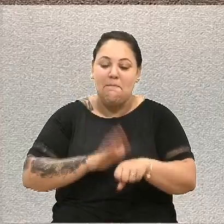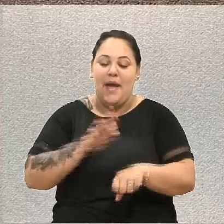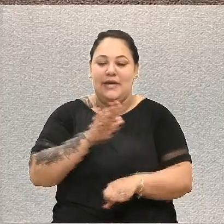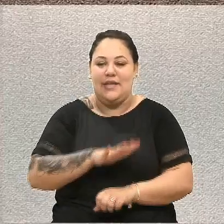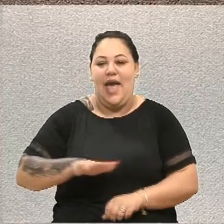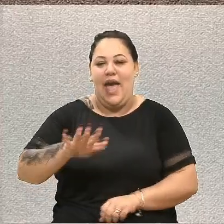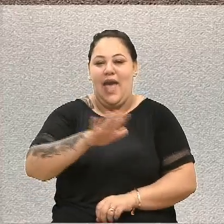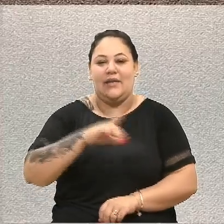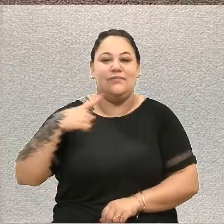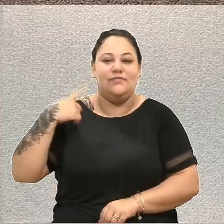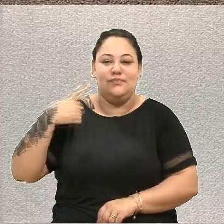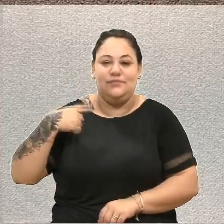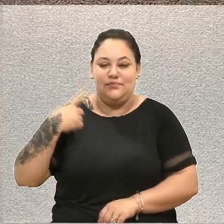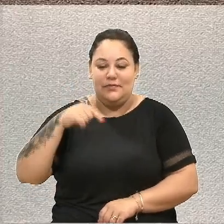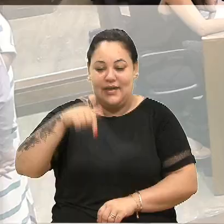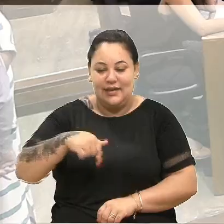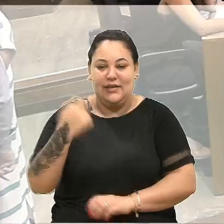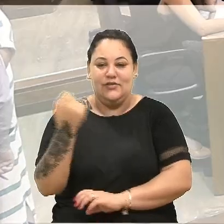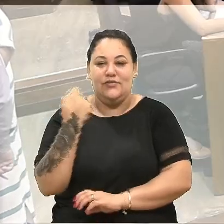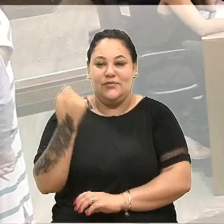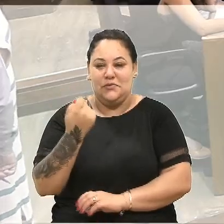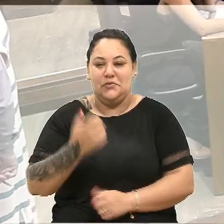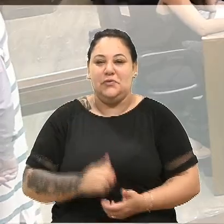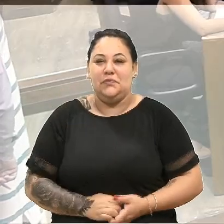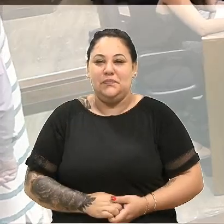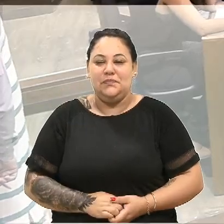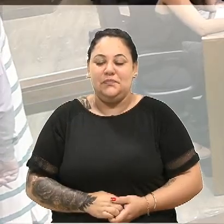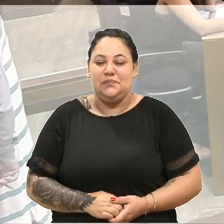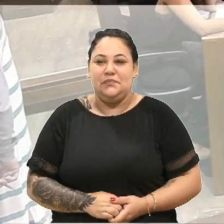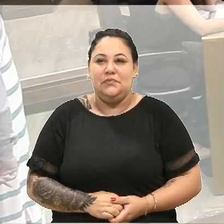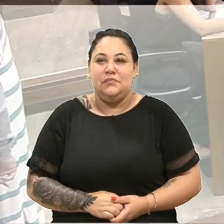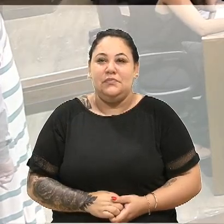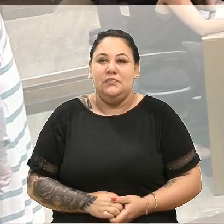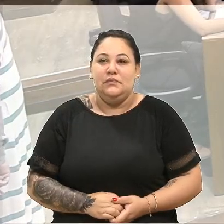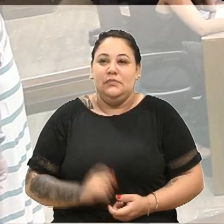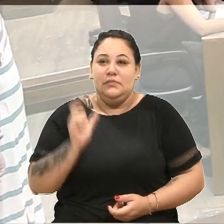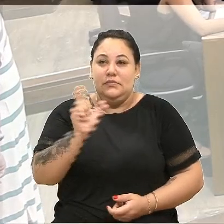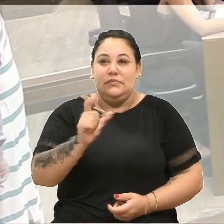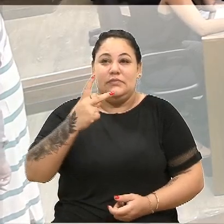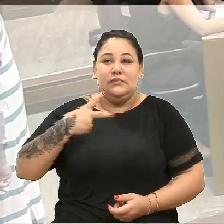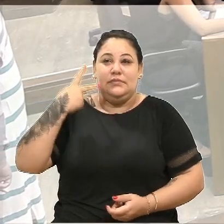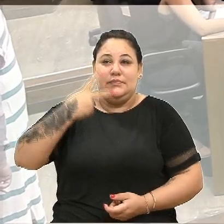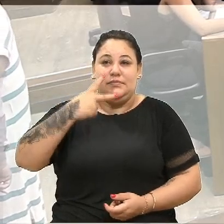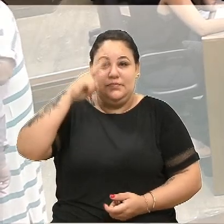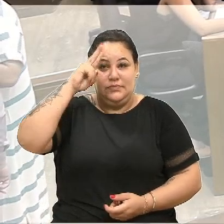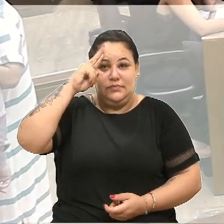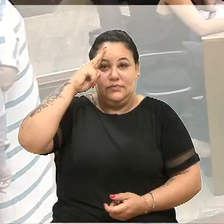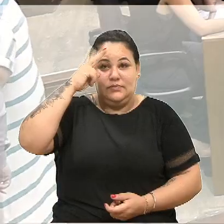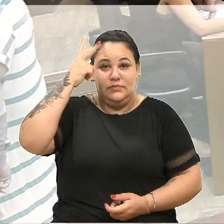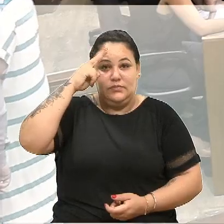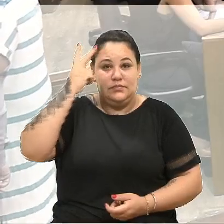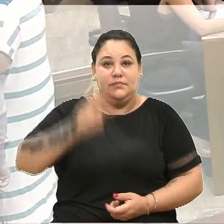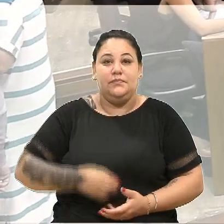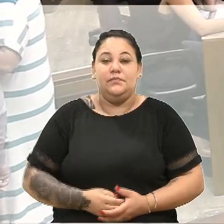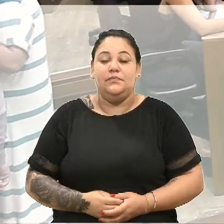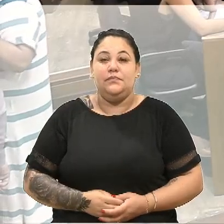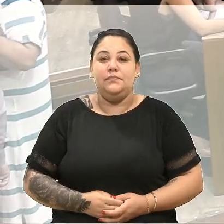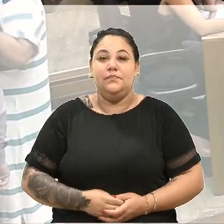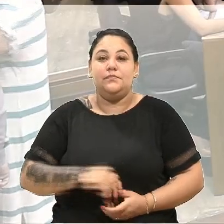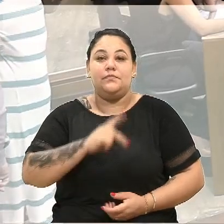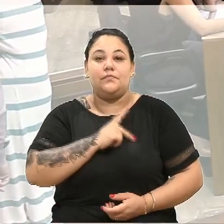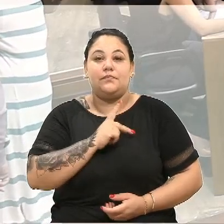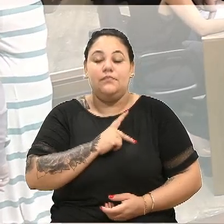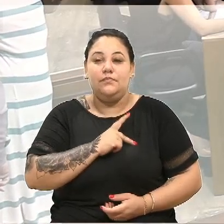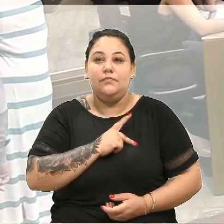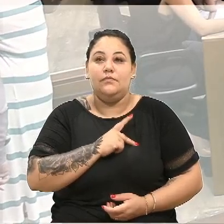advocacia da Serra Gaúcha. Obrigado. Com a palavra, vereador Velocino. Senhora